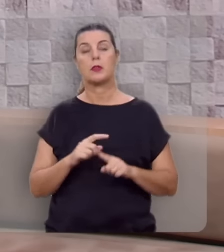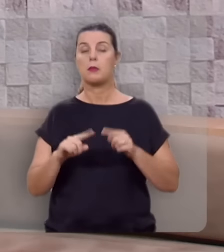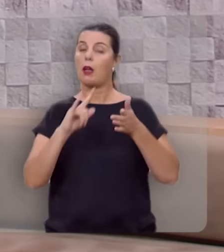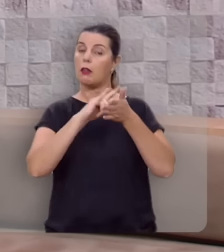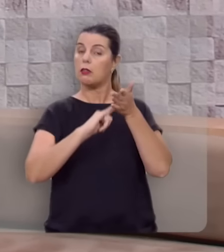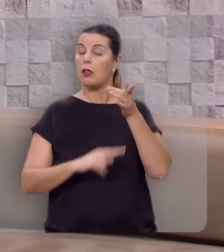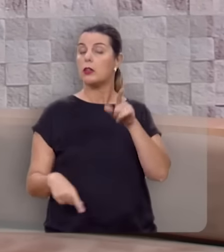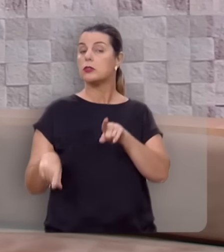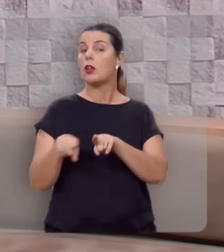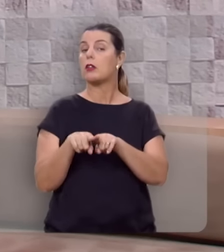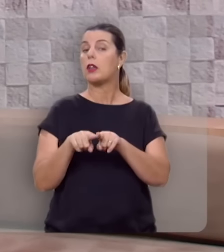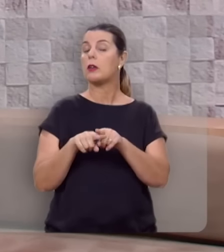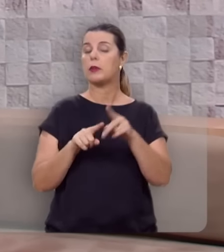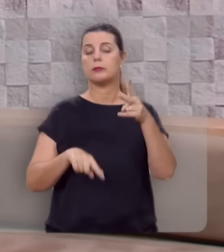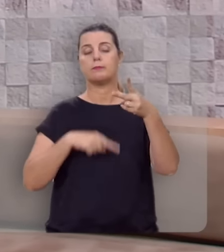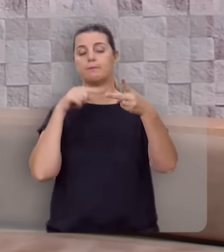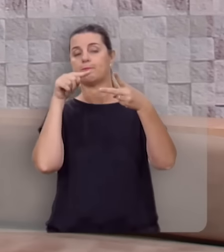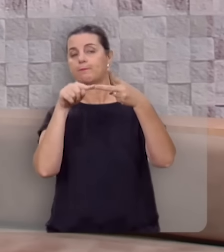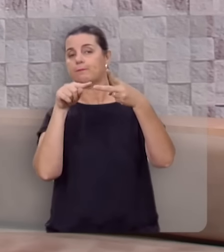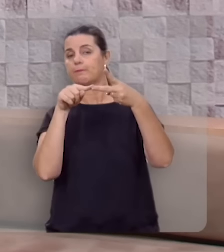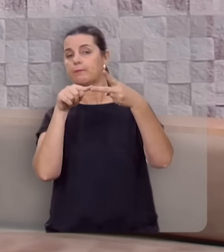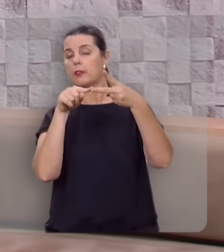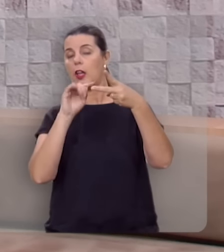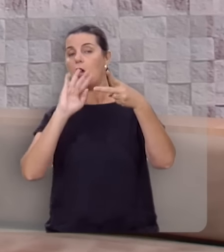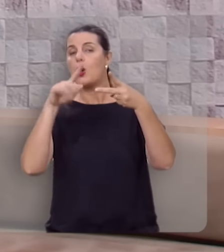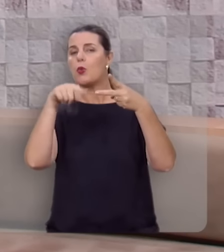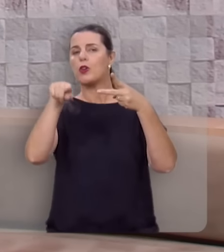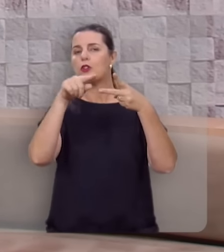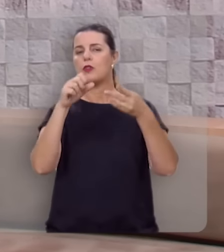Mas esse texto diz que também, em segundo lugar,